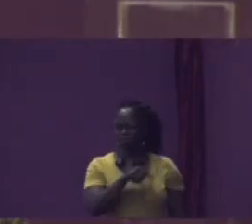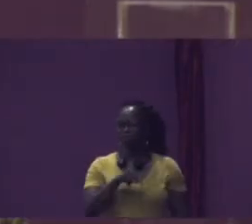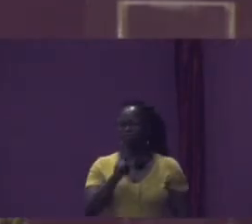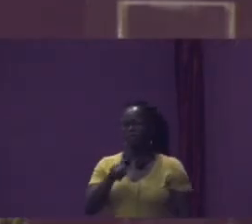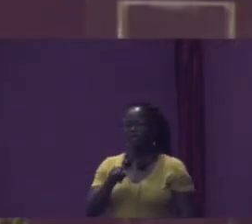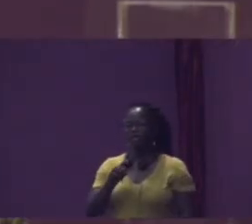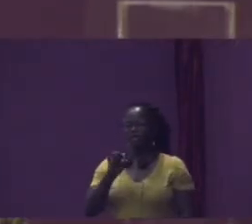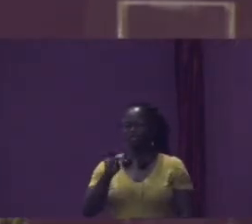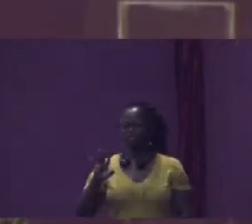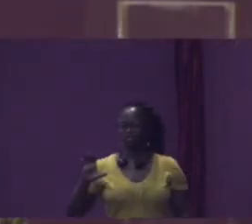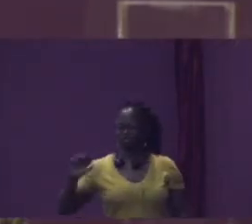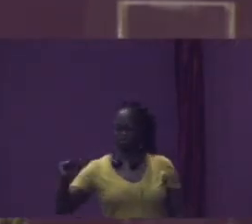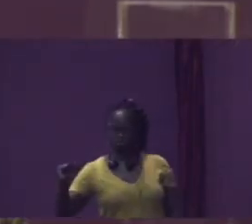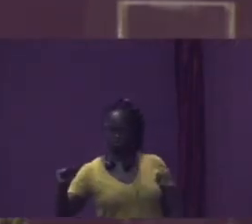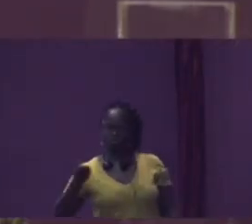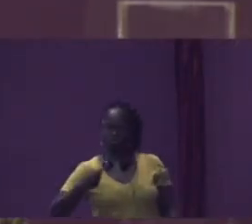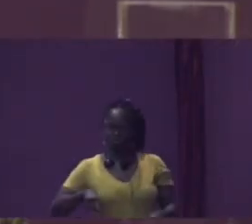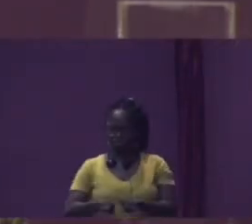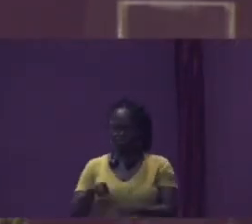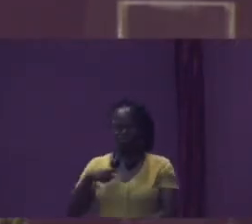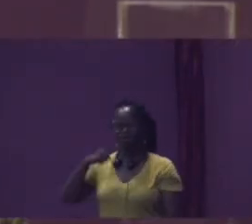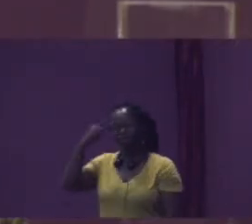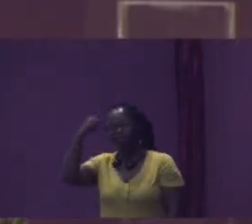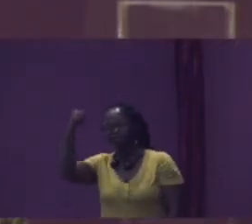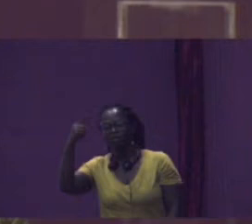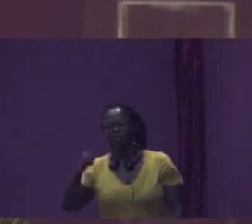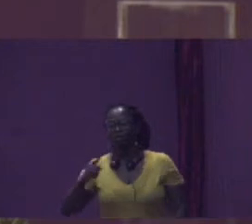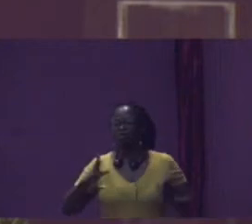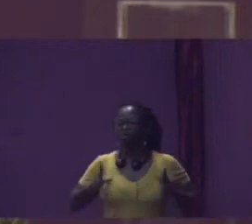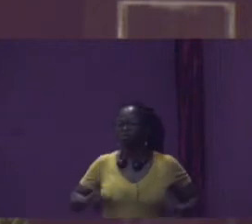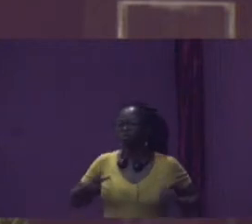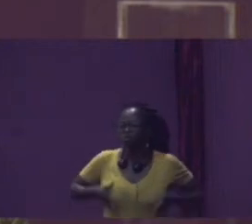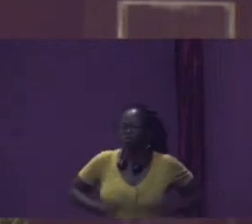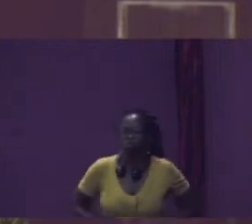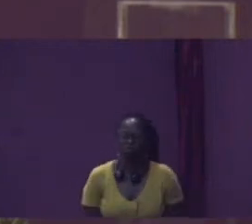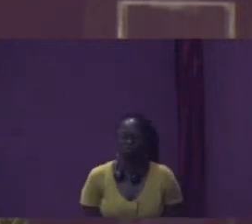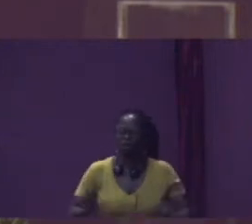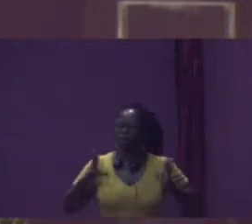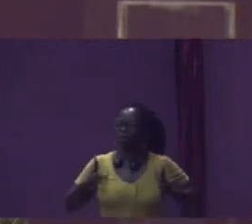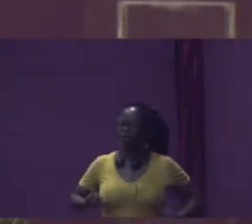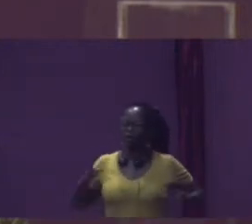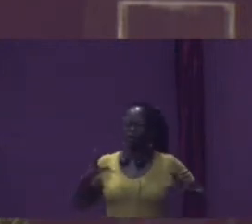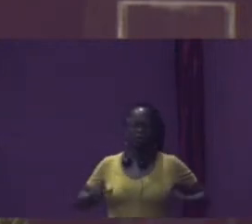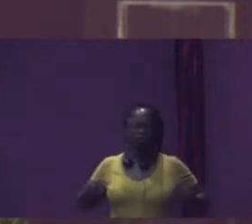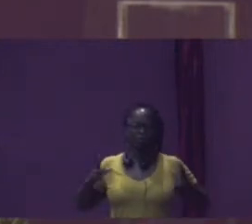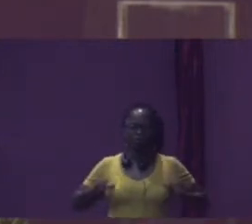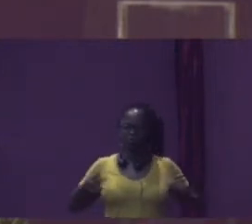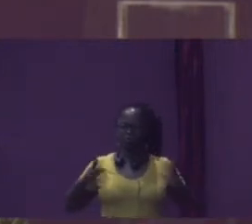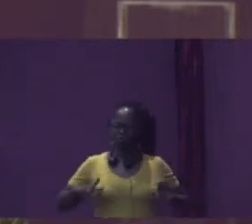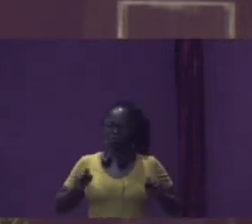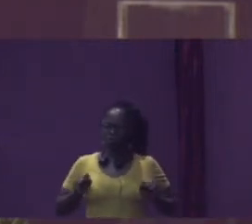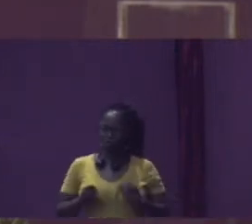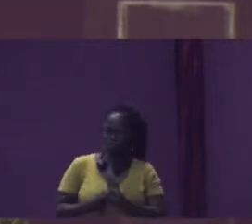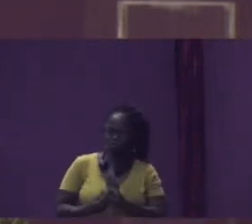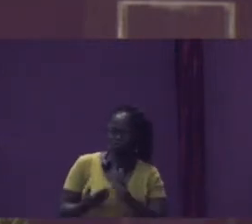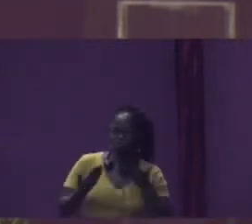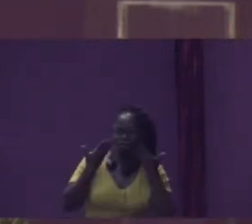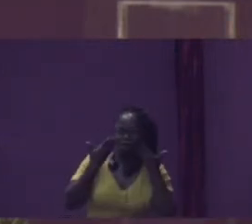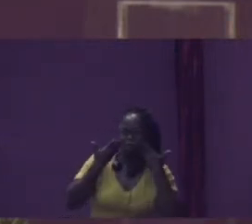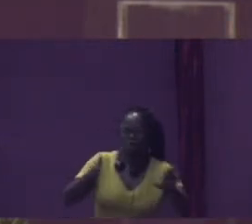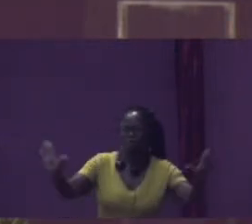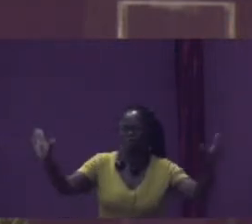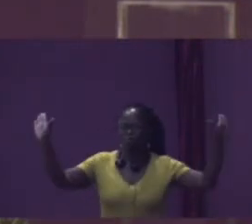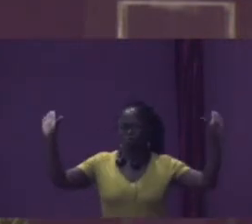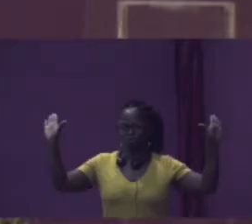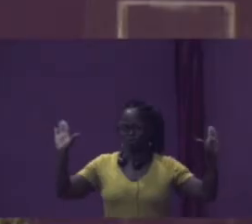A estética também, porque tem a ideia do parto que é limpo, né? Daquele procedimento que pode ser exibido, mas que